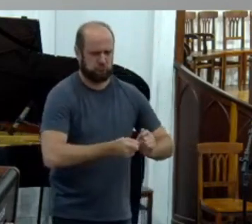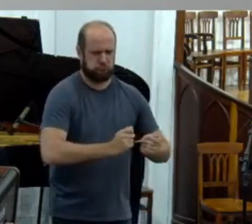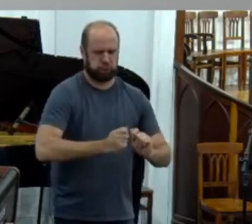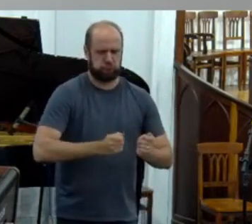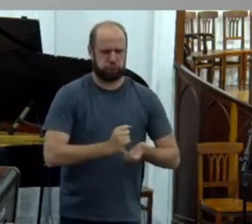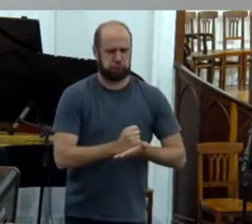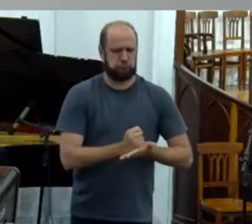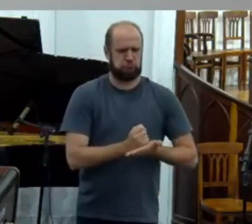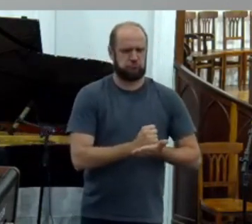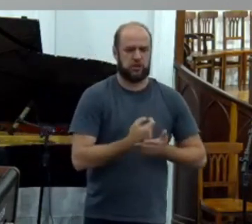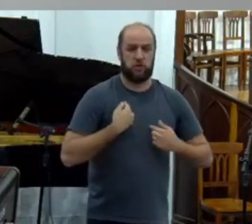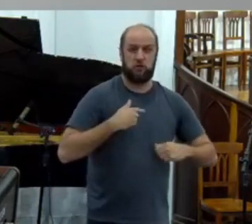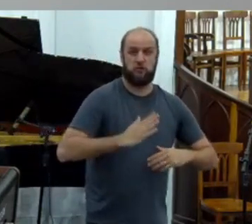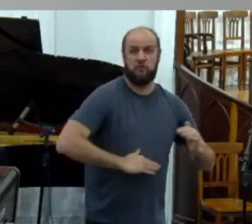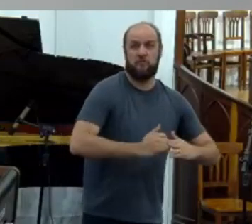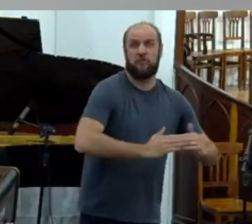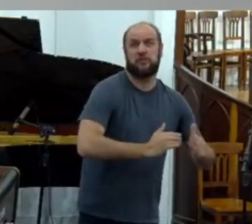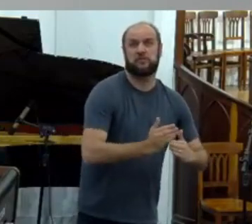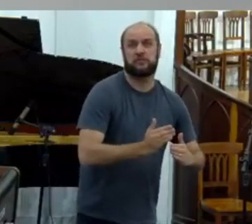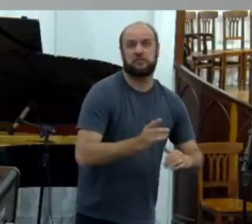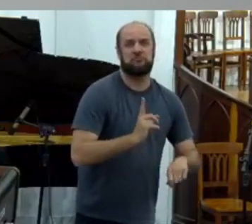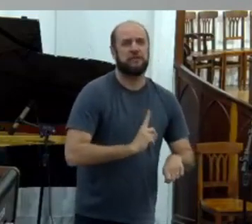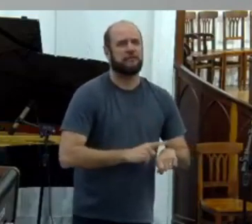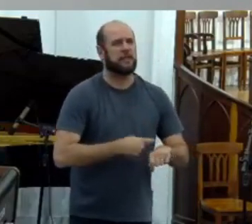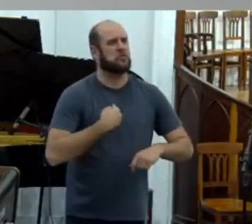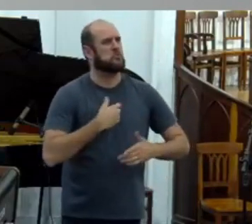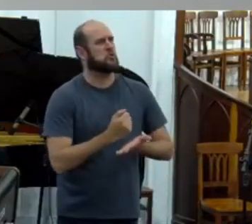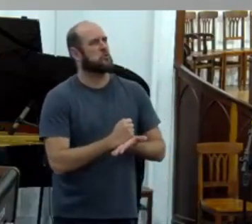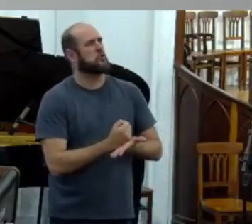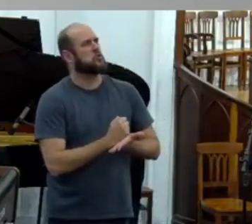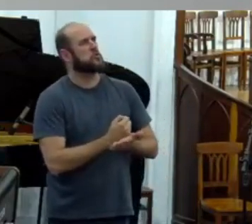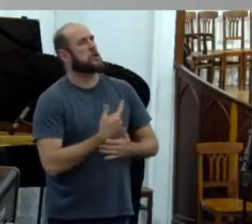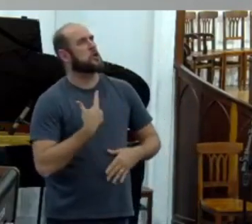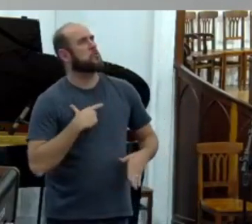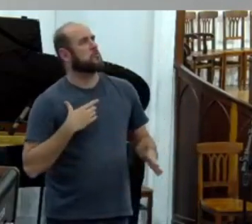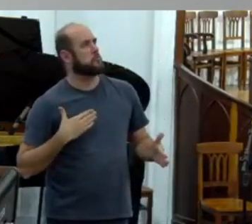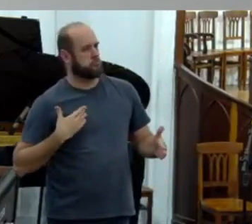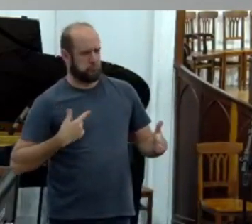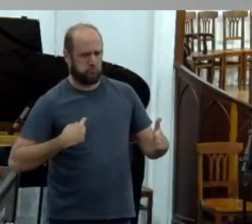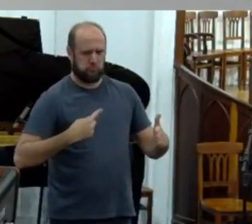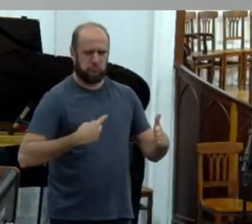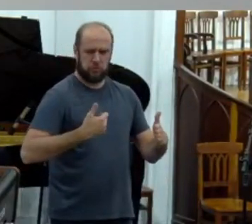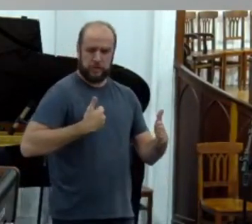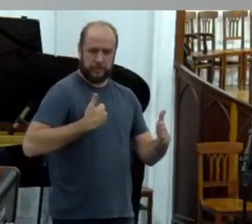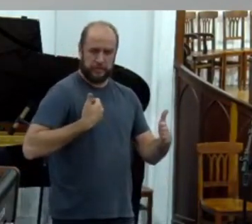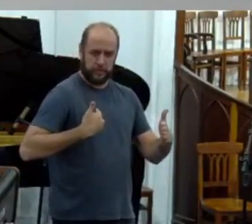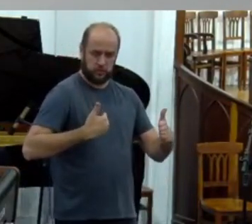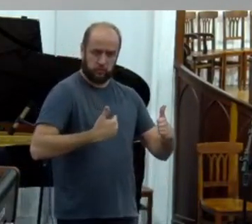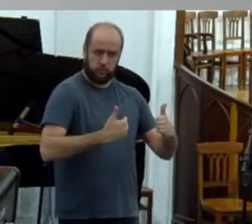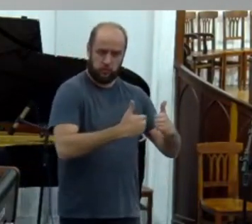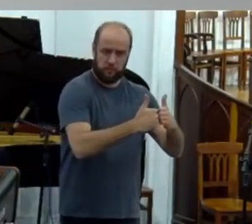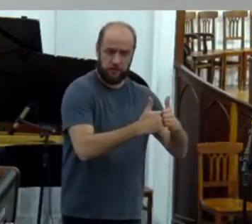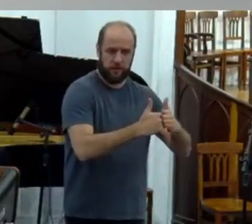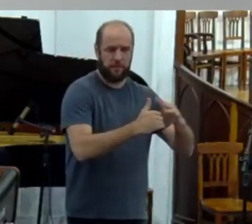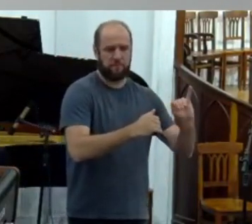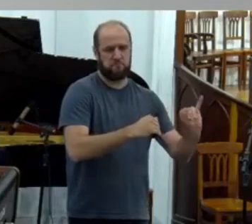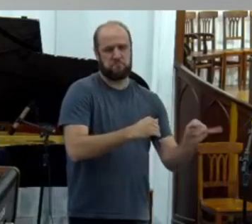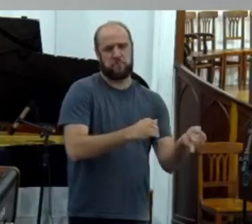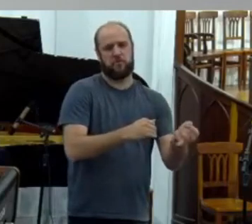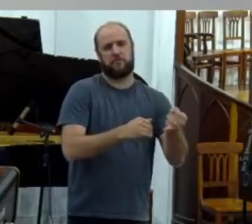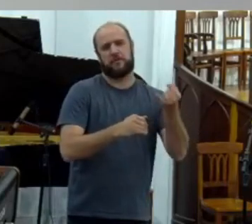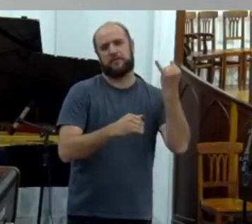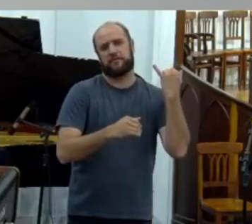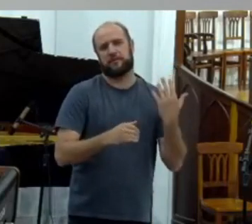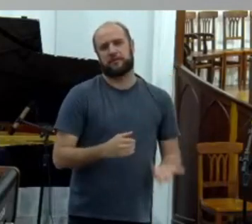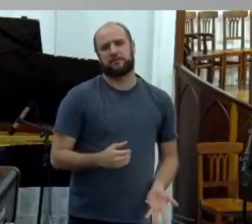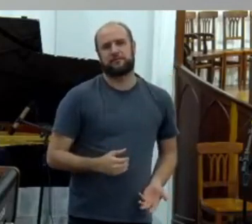vou produzir. Existe o tempo que então eu posso controlar e quando eu chegar a determinada idade, então eu vou desfrutar daquilo que eu